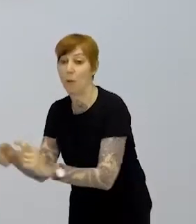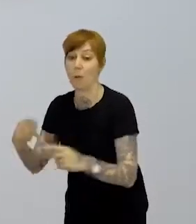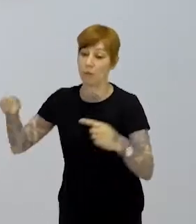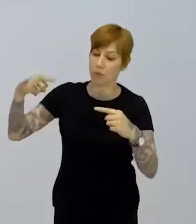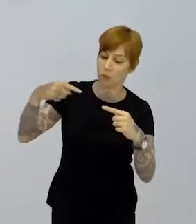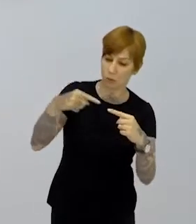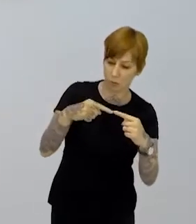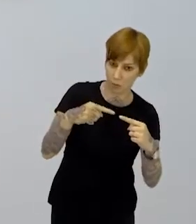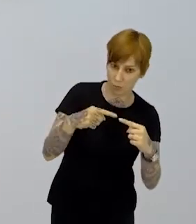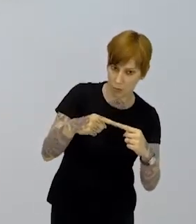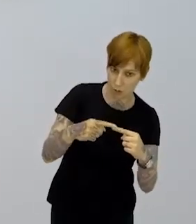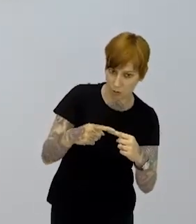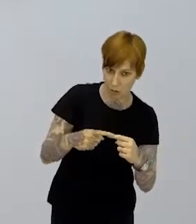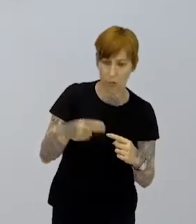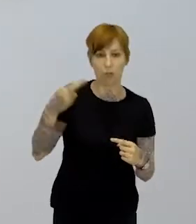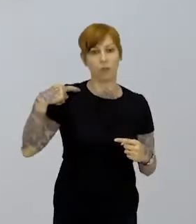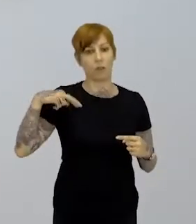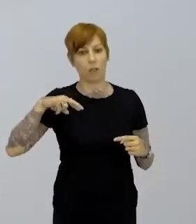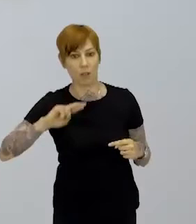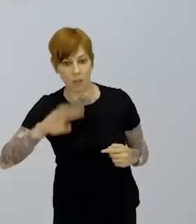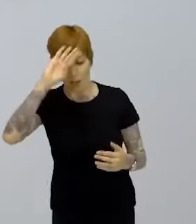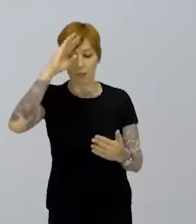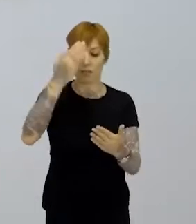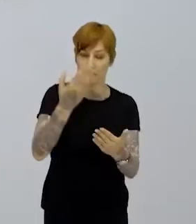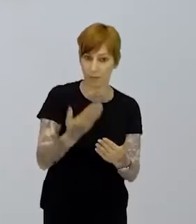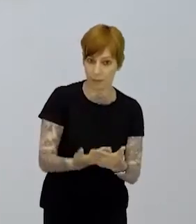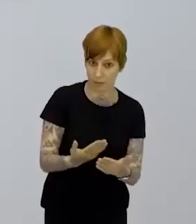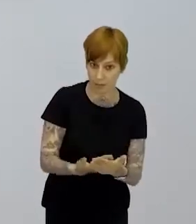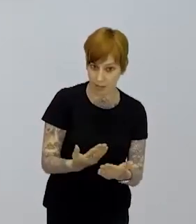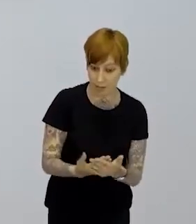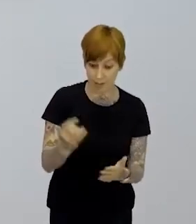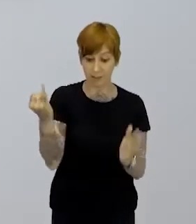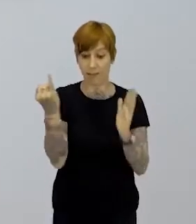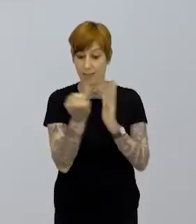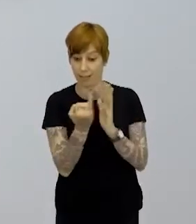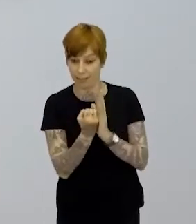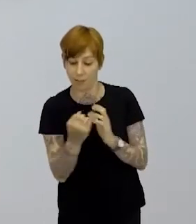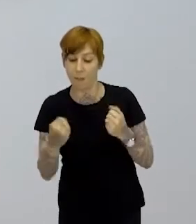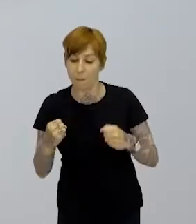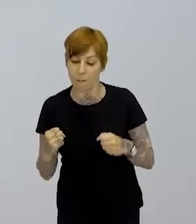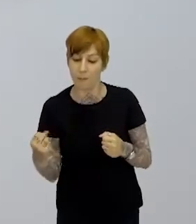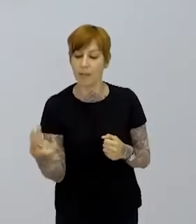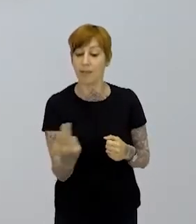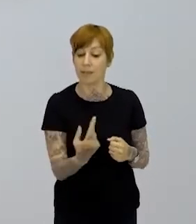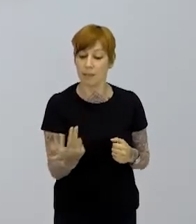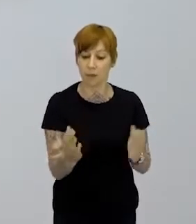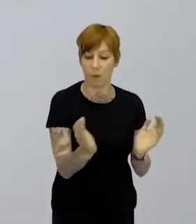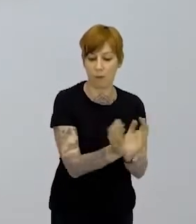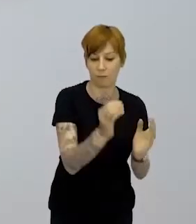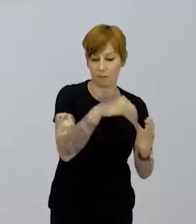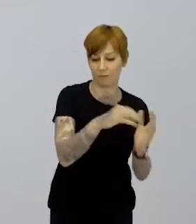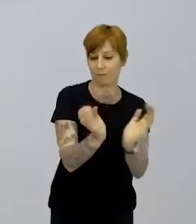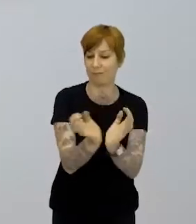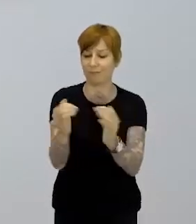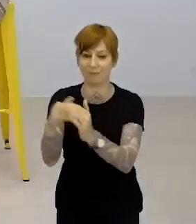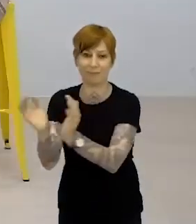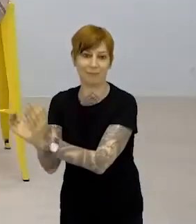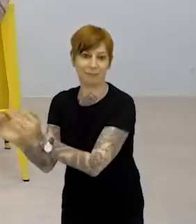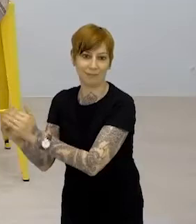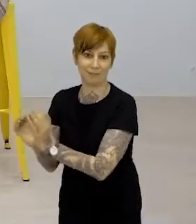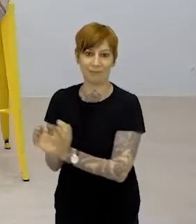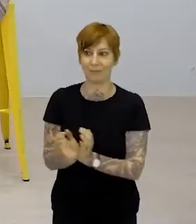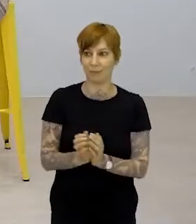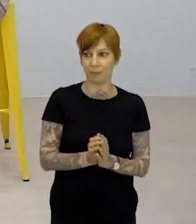objetivos, valores, né, crenças, identidade, sentimento de pertencimento, como a Fabi acabou